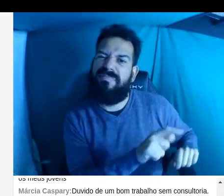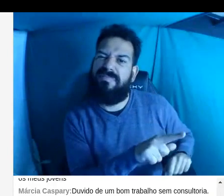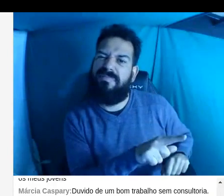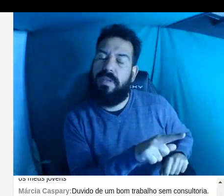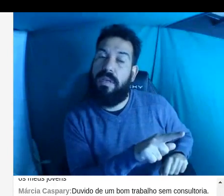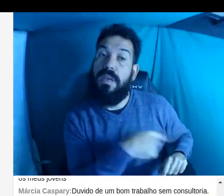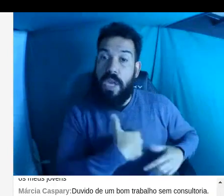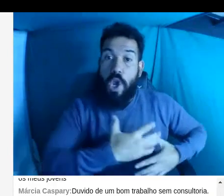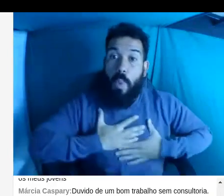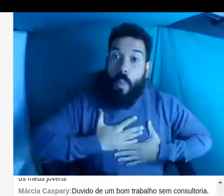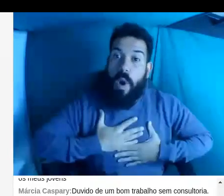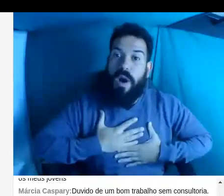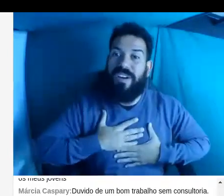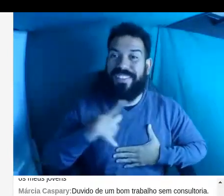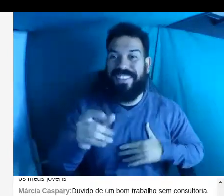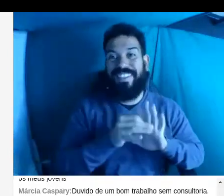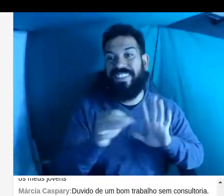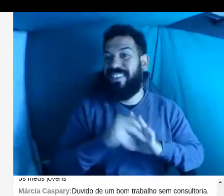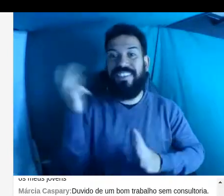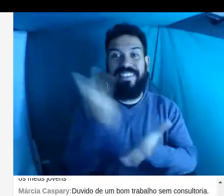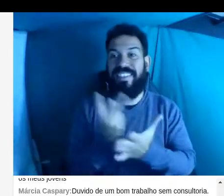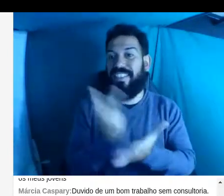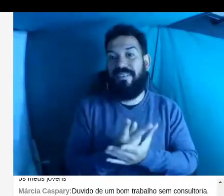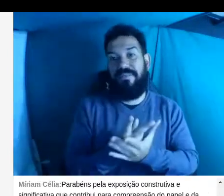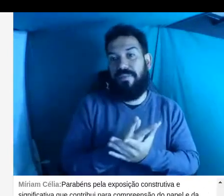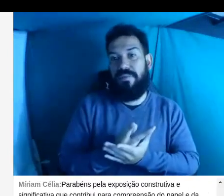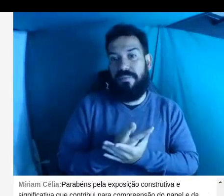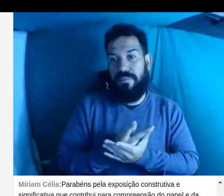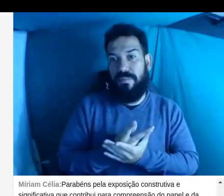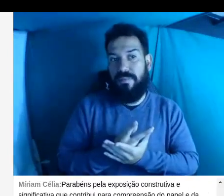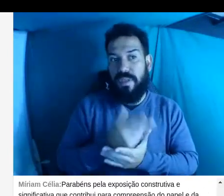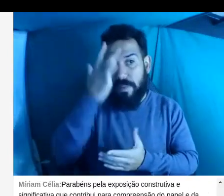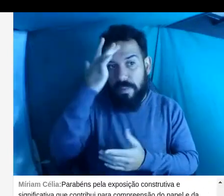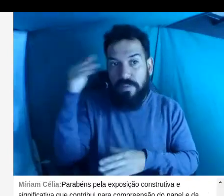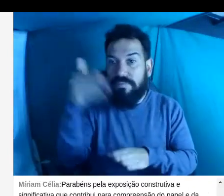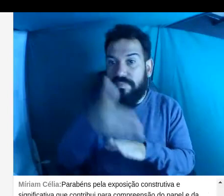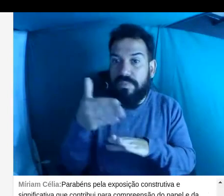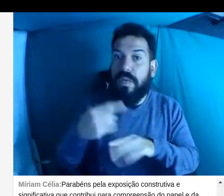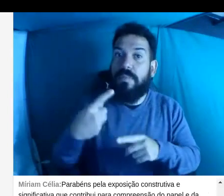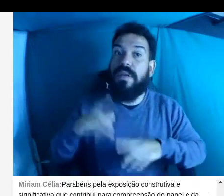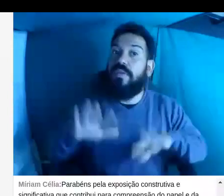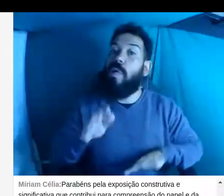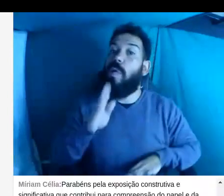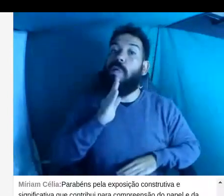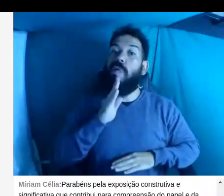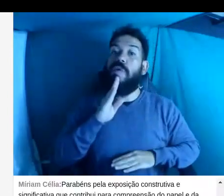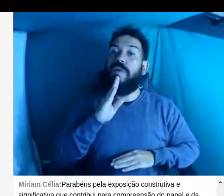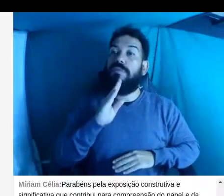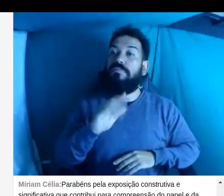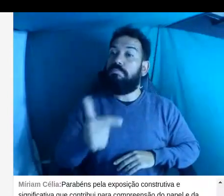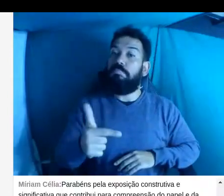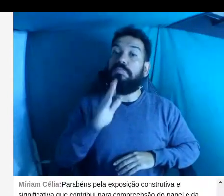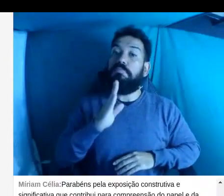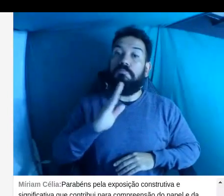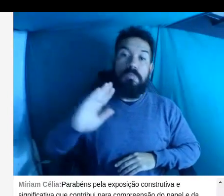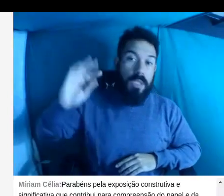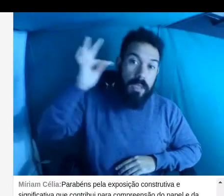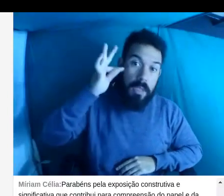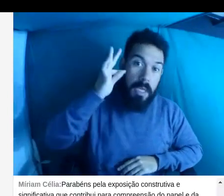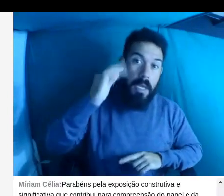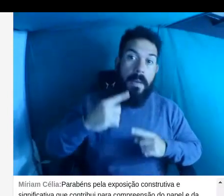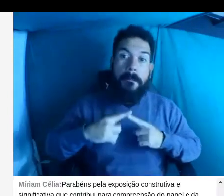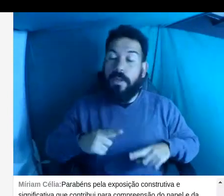de ouvir essas opiniões sempre dos usuários, que por mais que não tenham conhecimento técnico, tenham conhecimento diário,